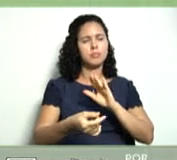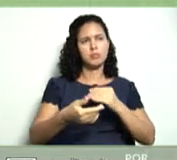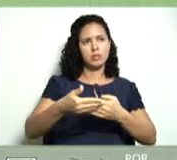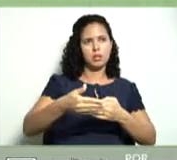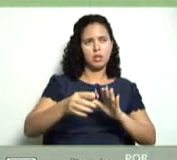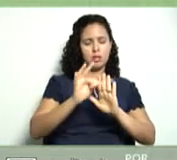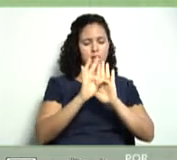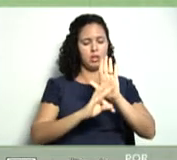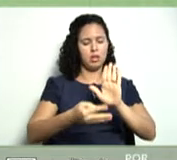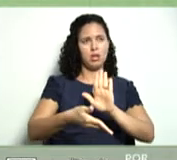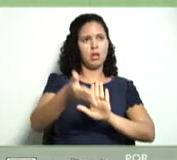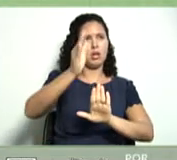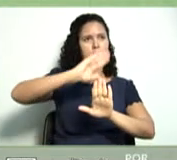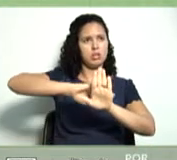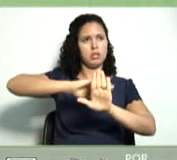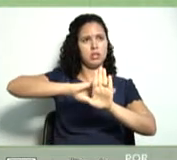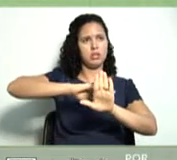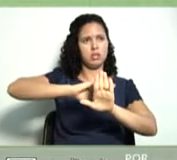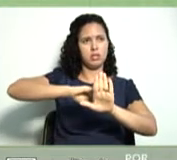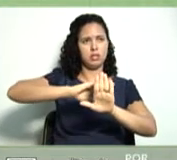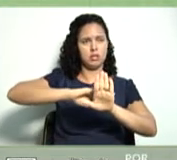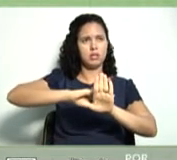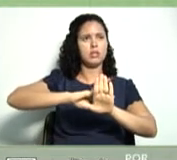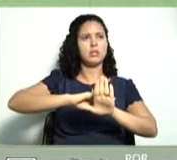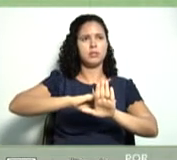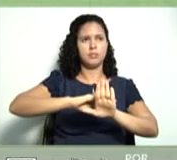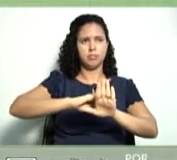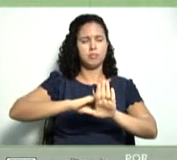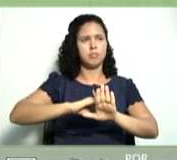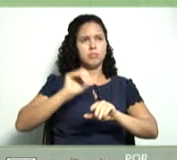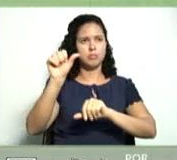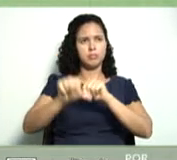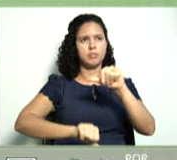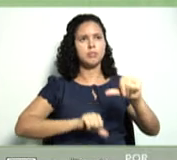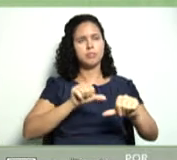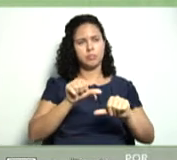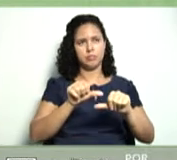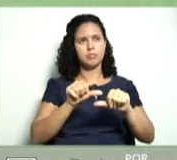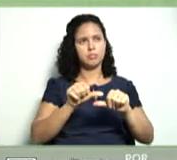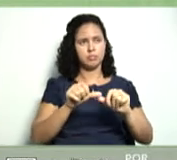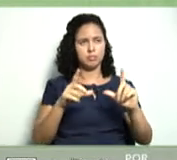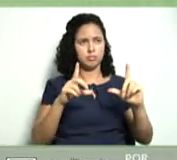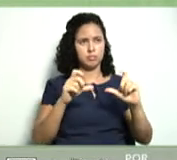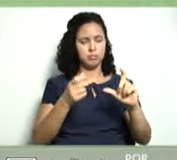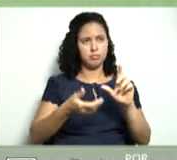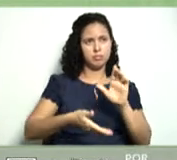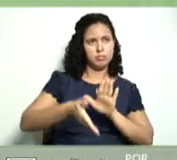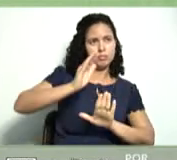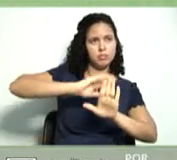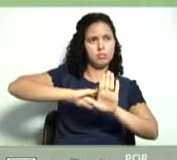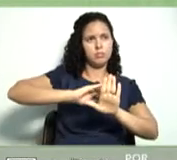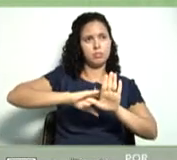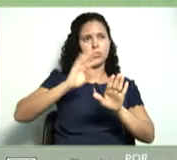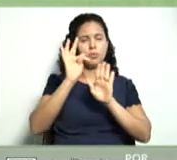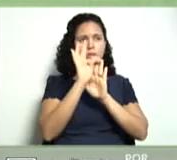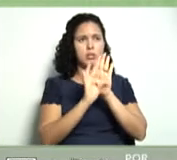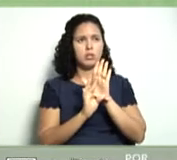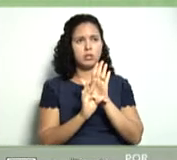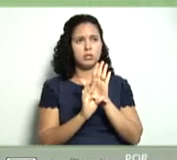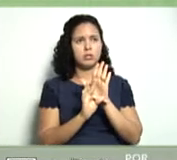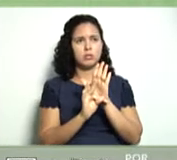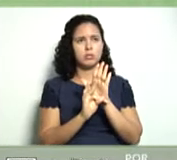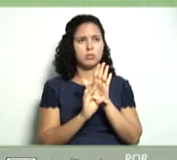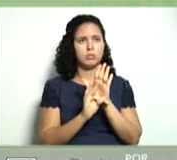texto o que vai acontecer e há a imagem ficou atrás do texto e o texto ele não fica